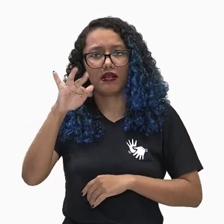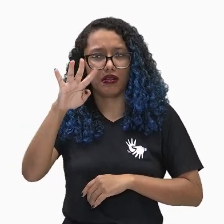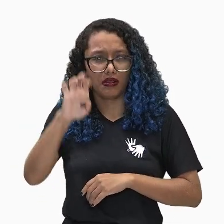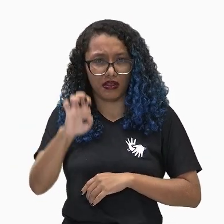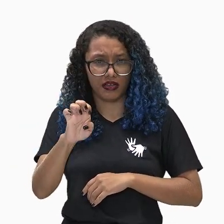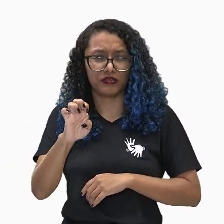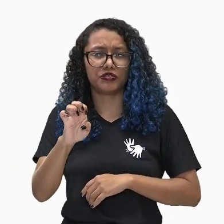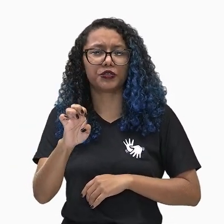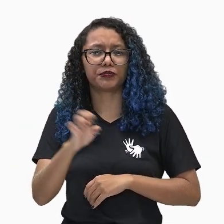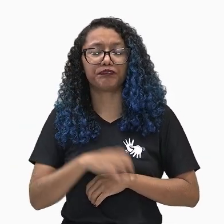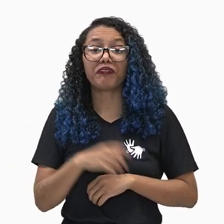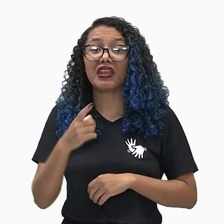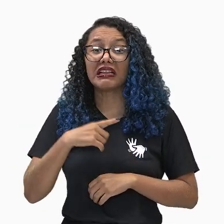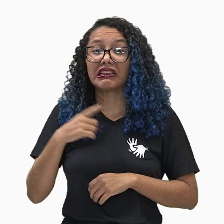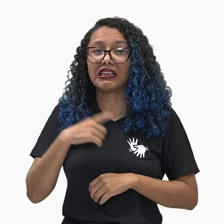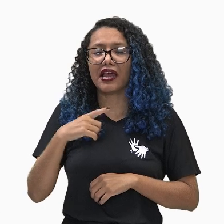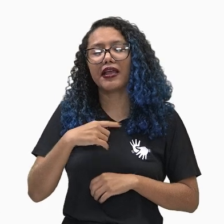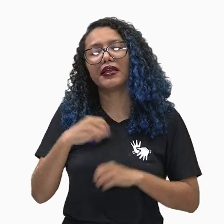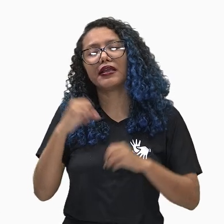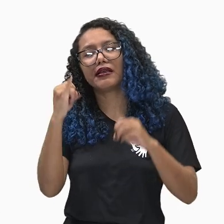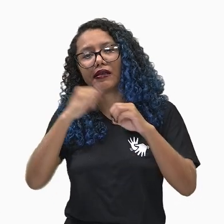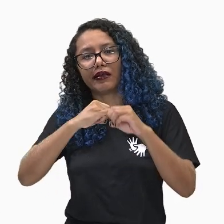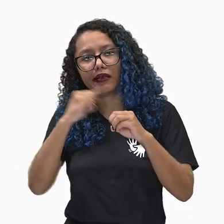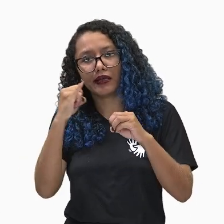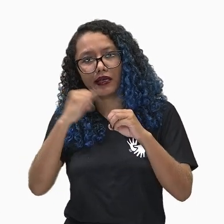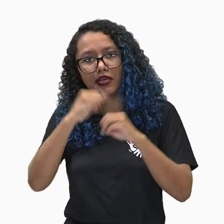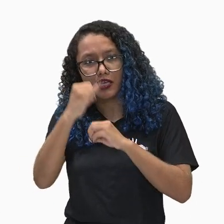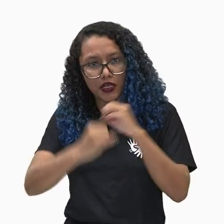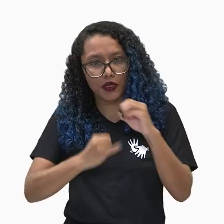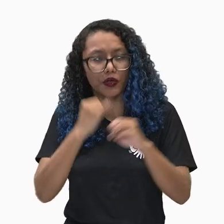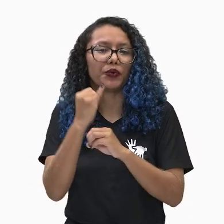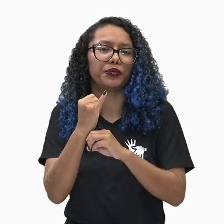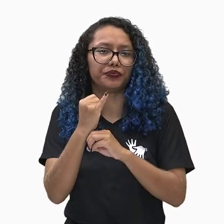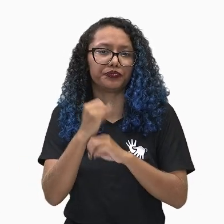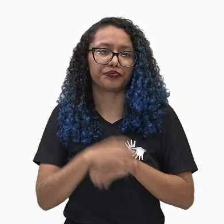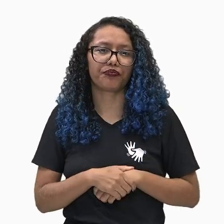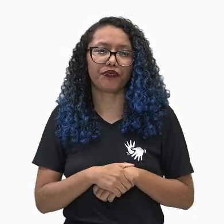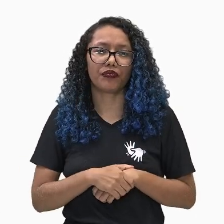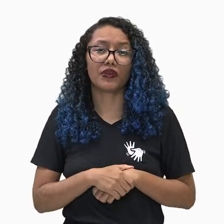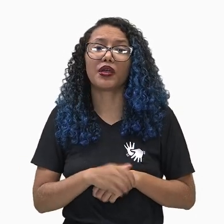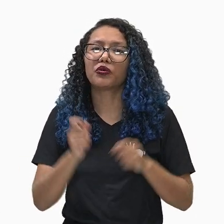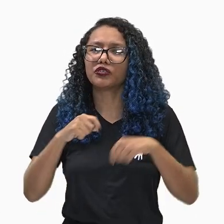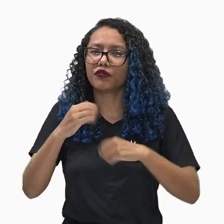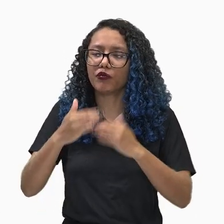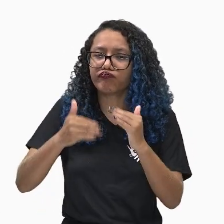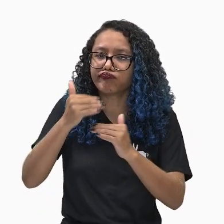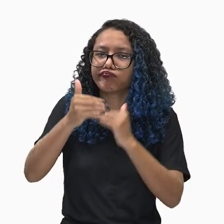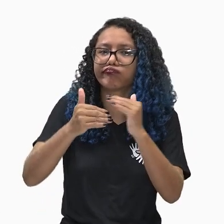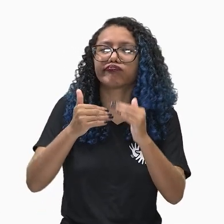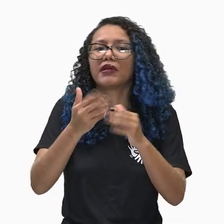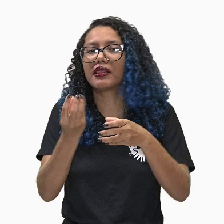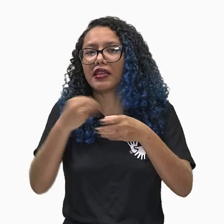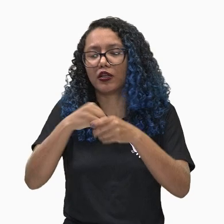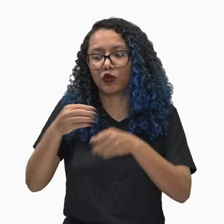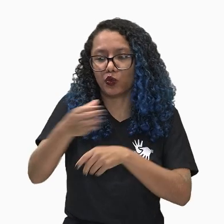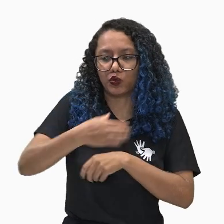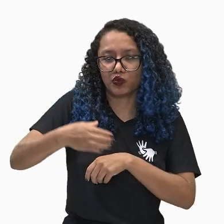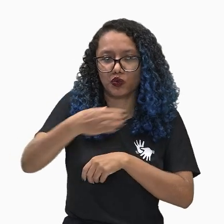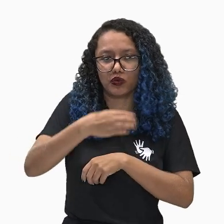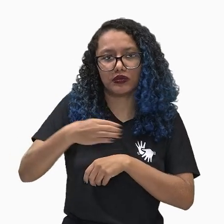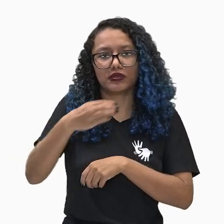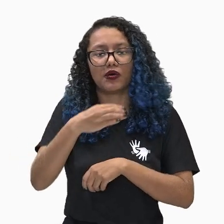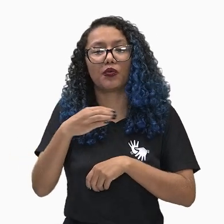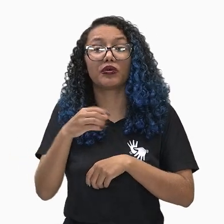íons e são formados em solução aquosa. Aqui nós temos o exemplo do